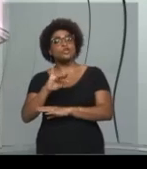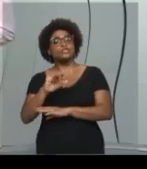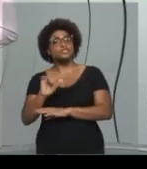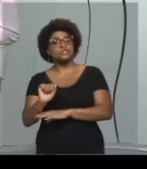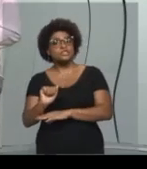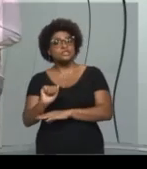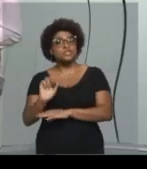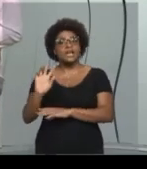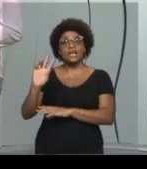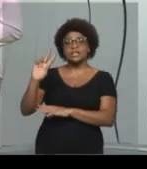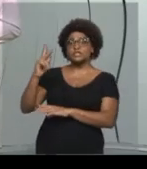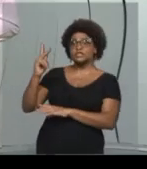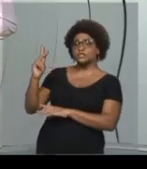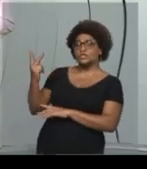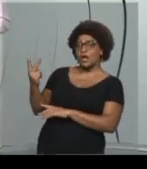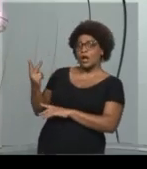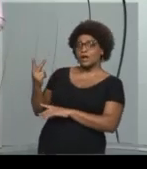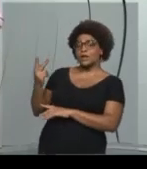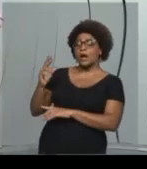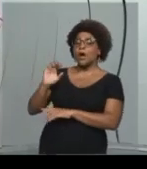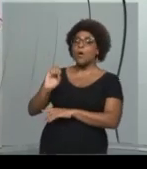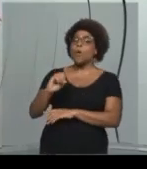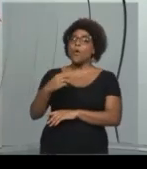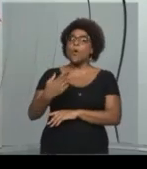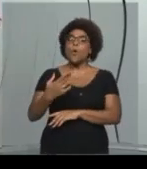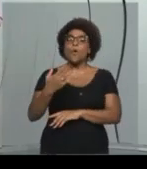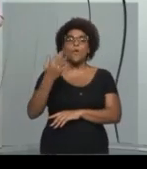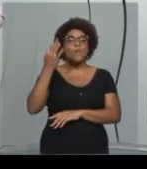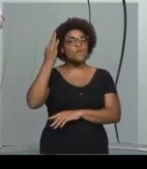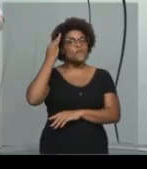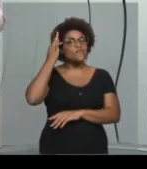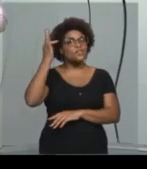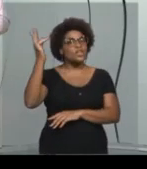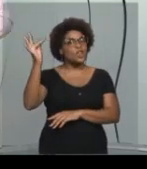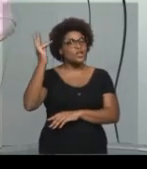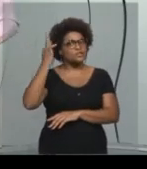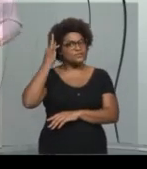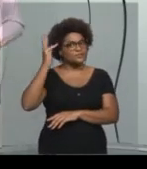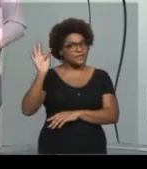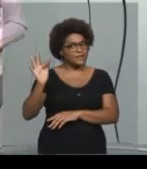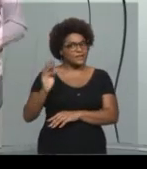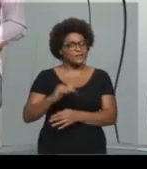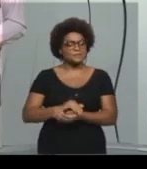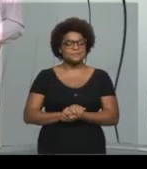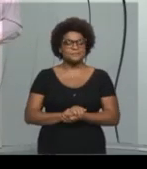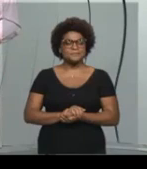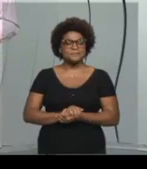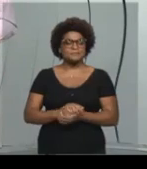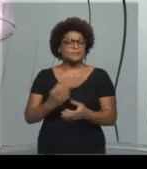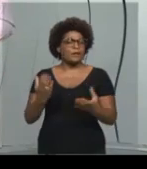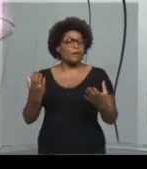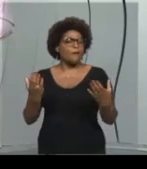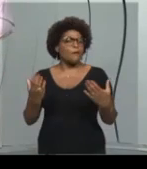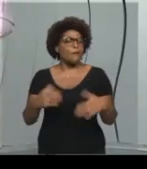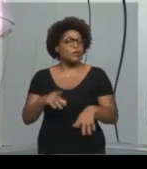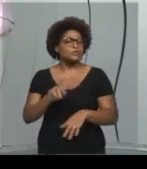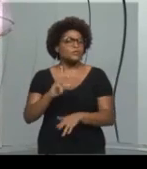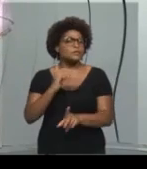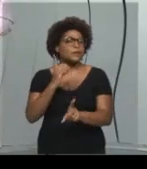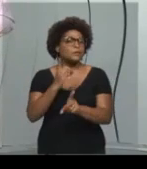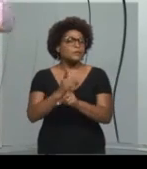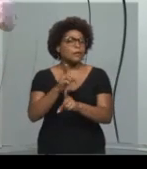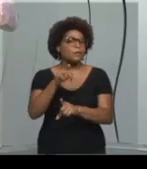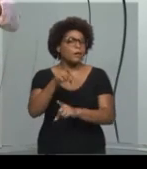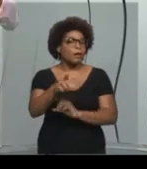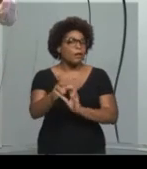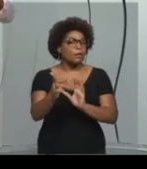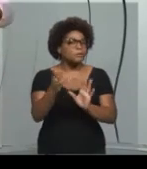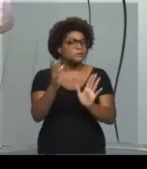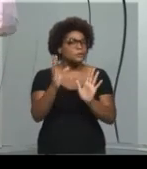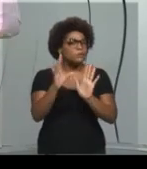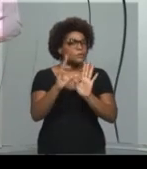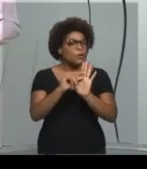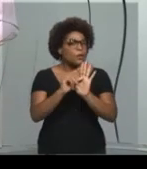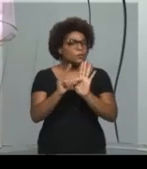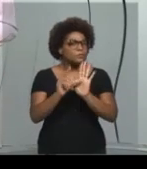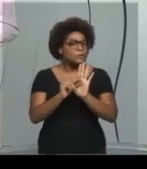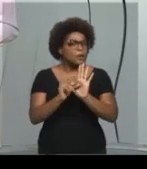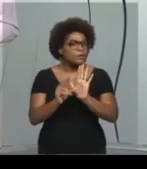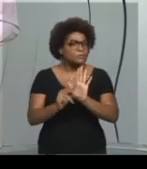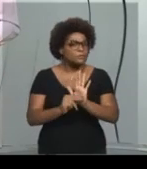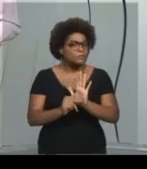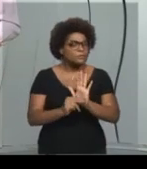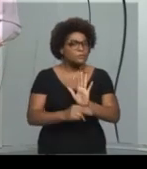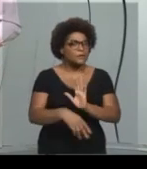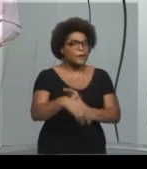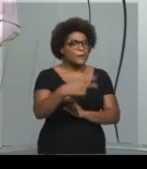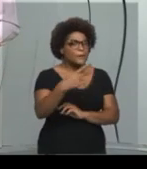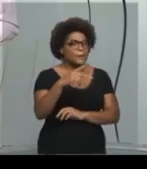filosofia. Onde é que você vai encontrar esse conteúdo? No PET número 2, o próximo que vai